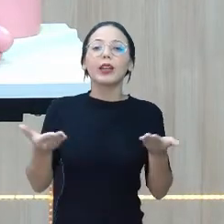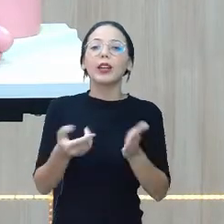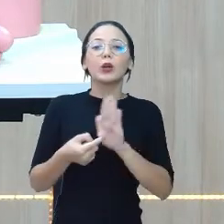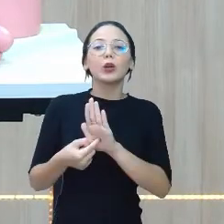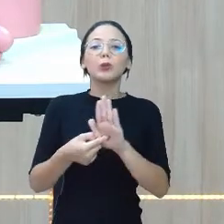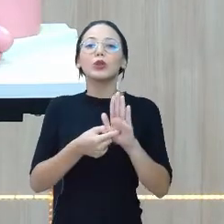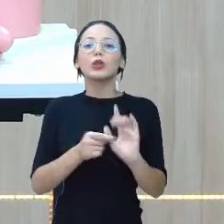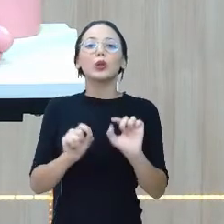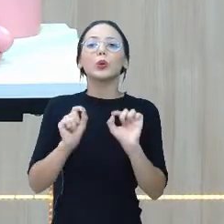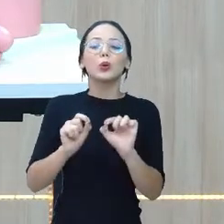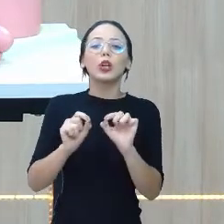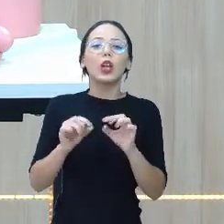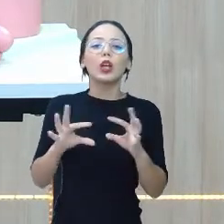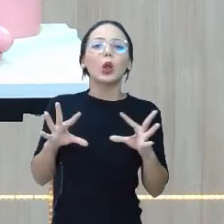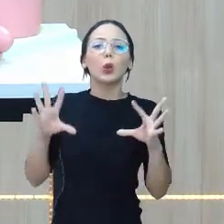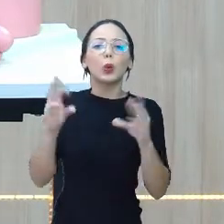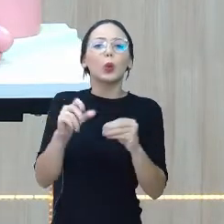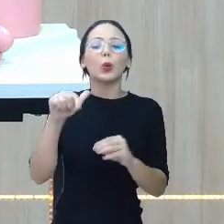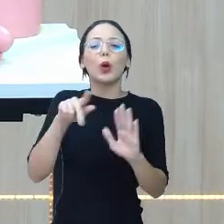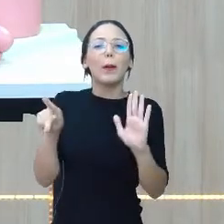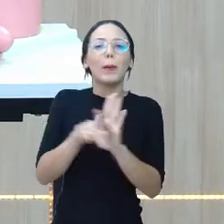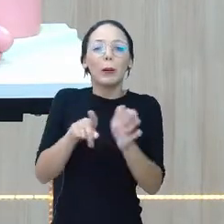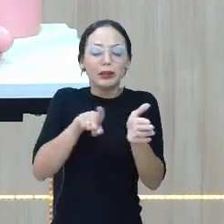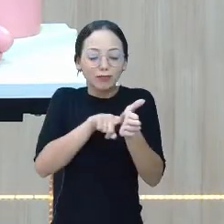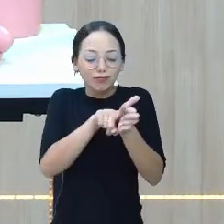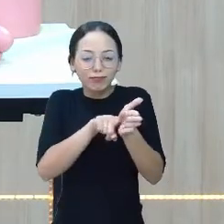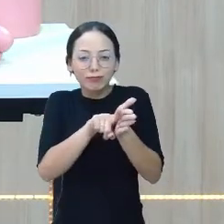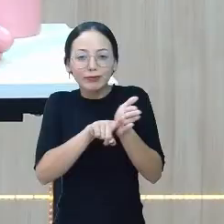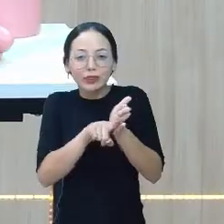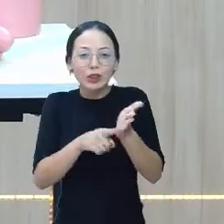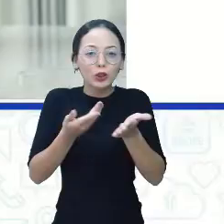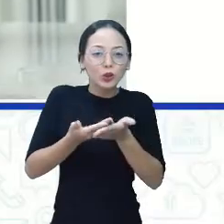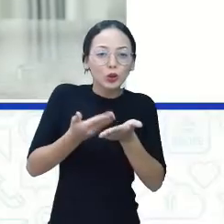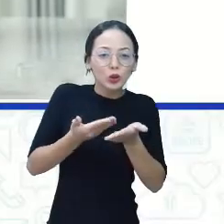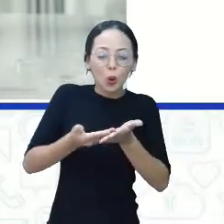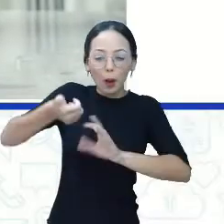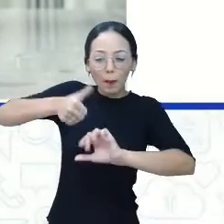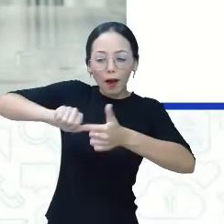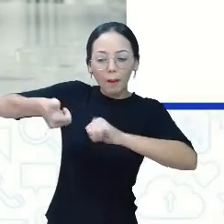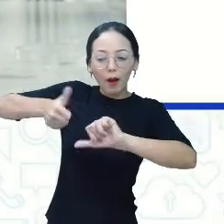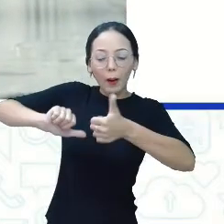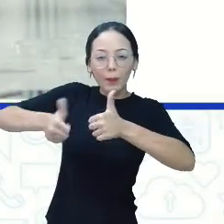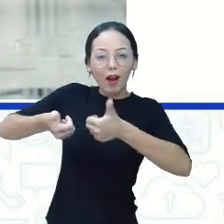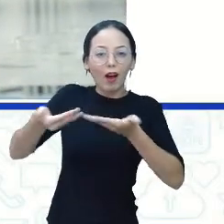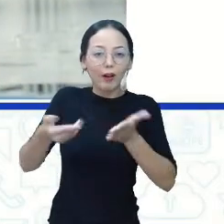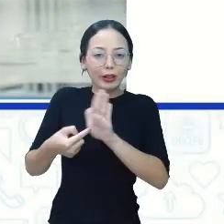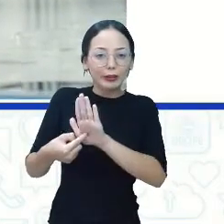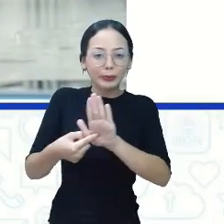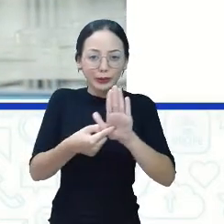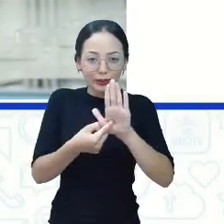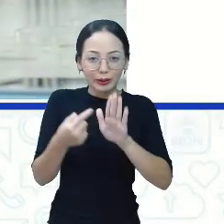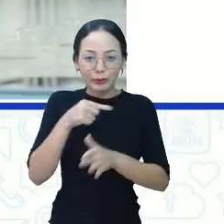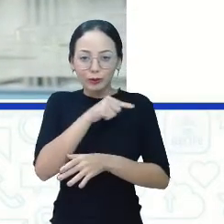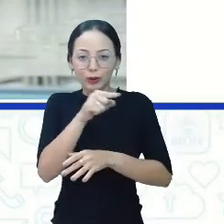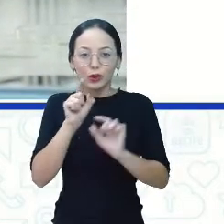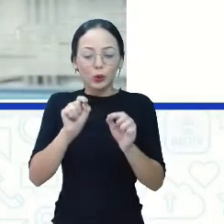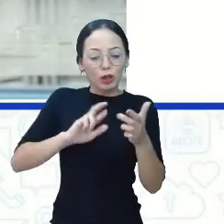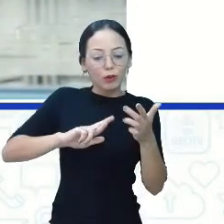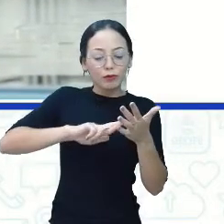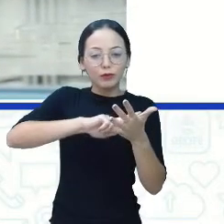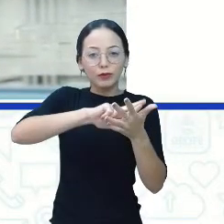que tudo isso é fonte de muita pesquisa, de muita análise. Então, aqui eu estou trazendo para vocês um conjunto